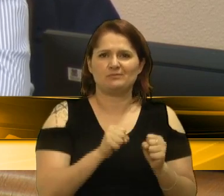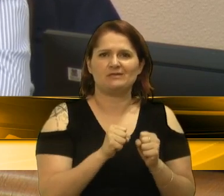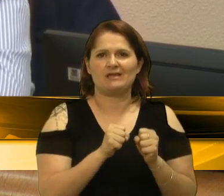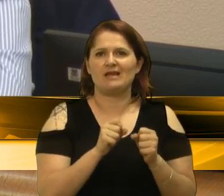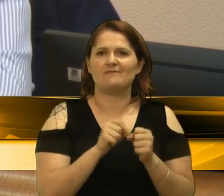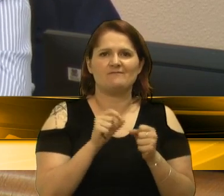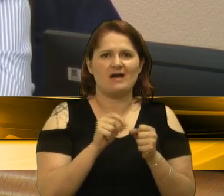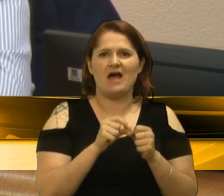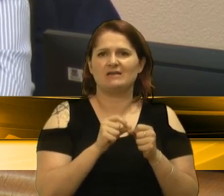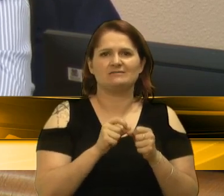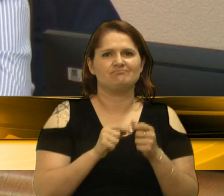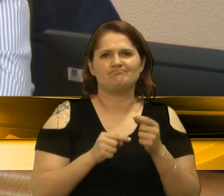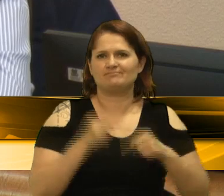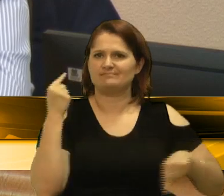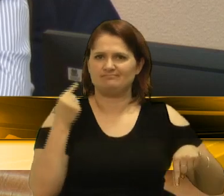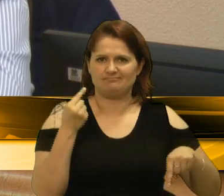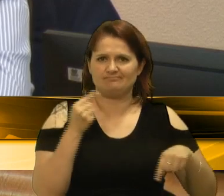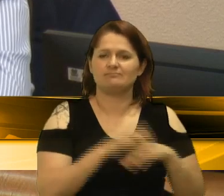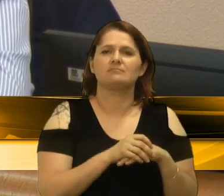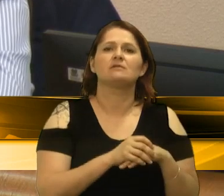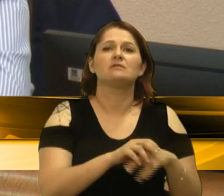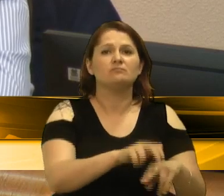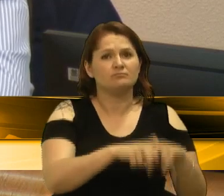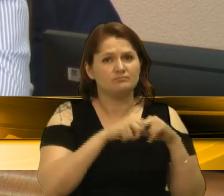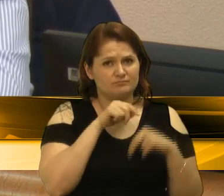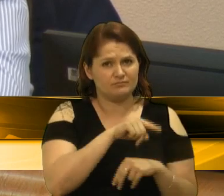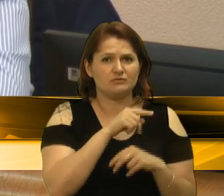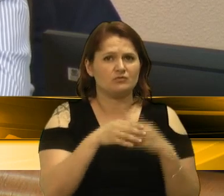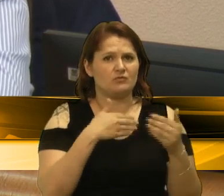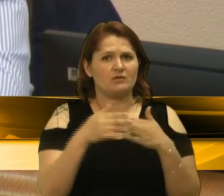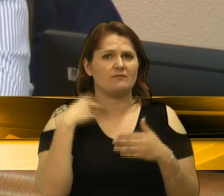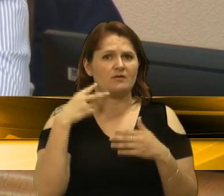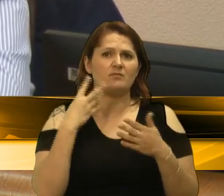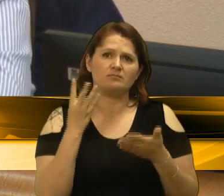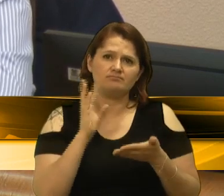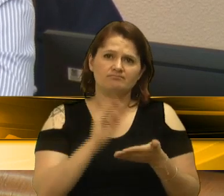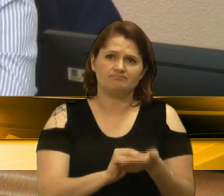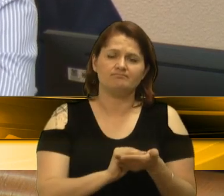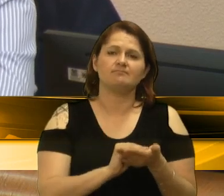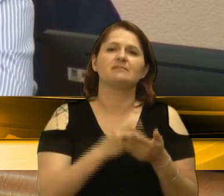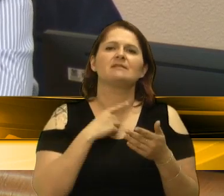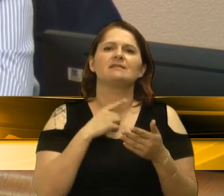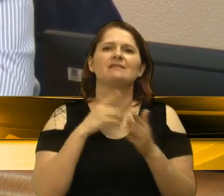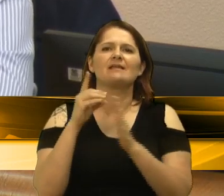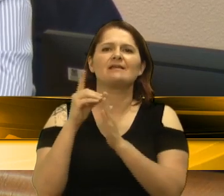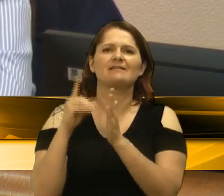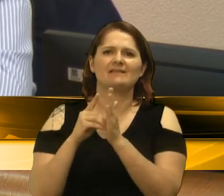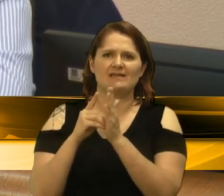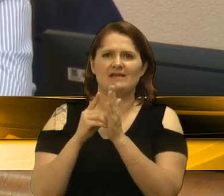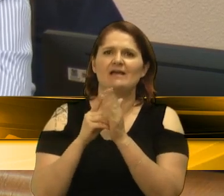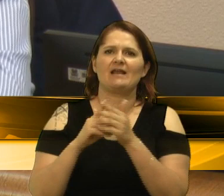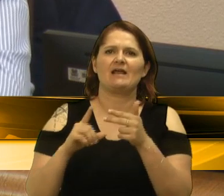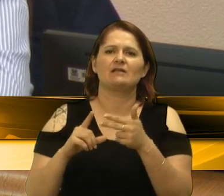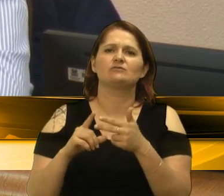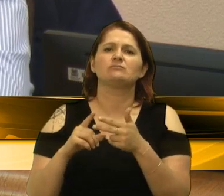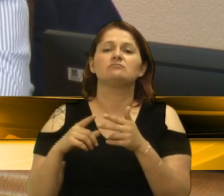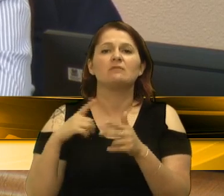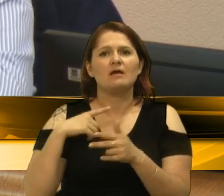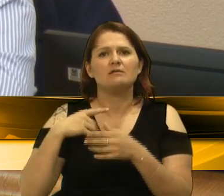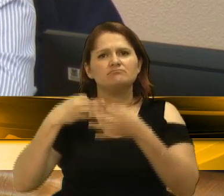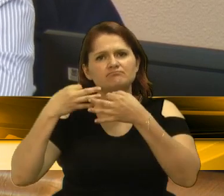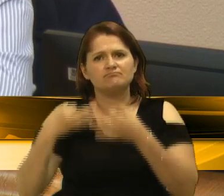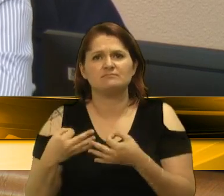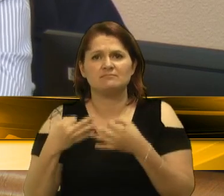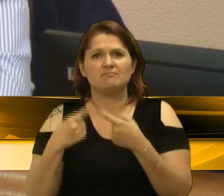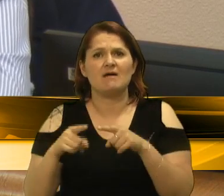delegação legislativa. A mera indicação sem a respectiva fundamentação caracteriza o decreto legislativo como decerto e, tecnicamente, ele se